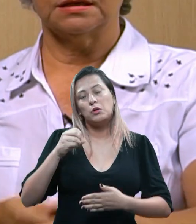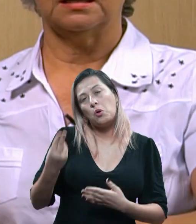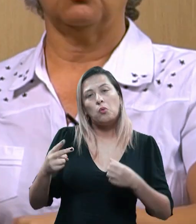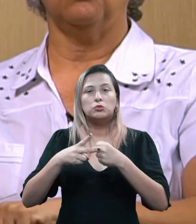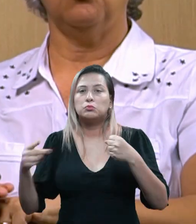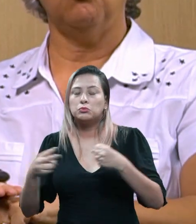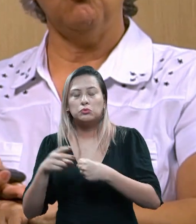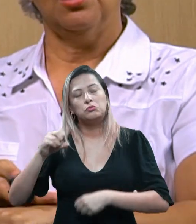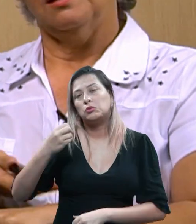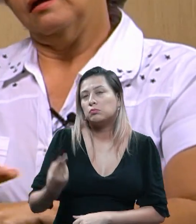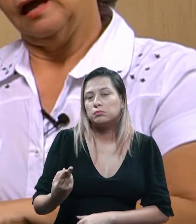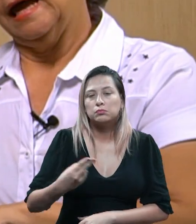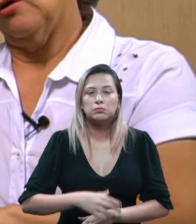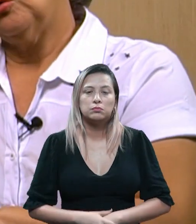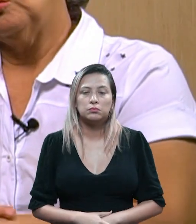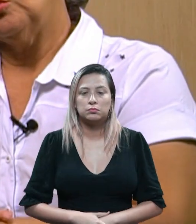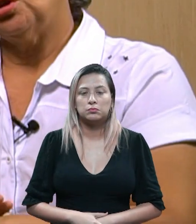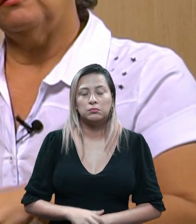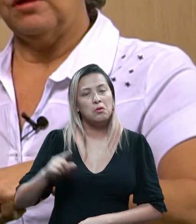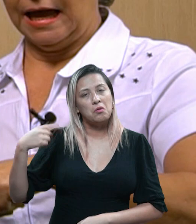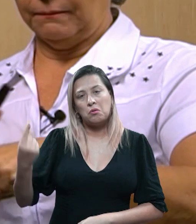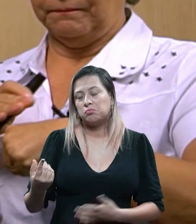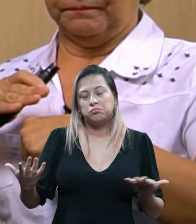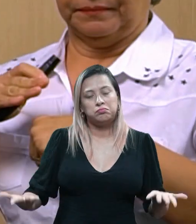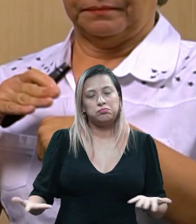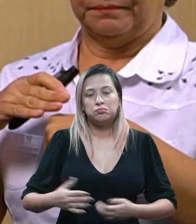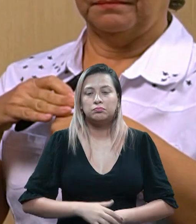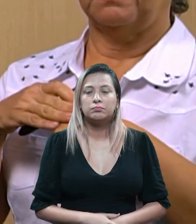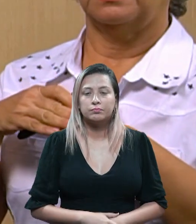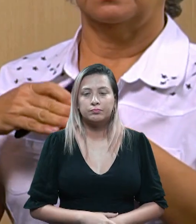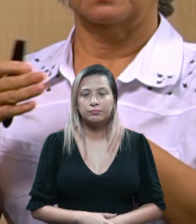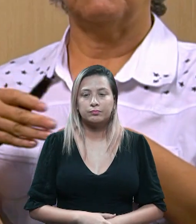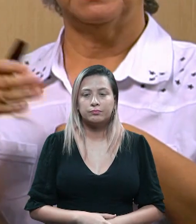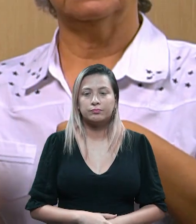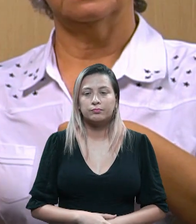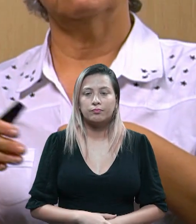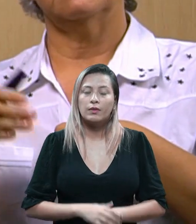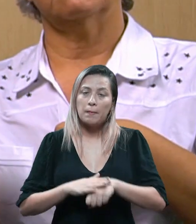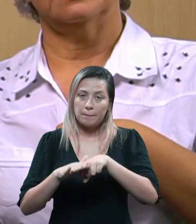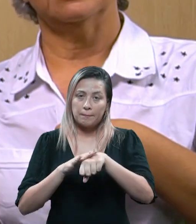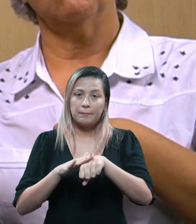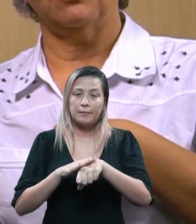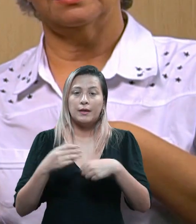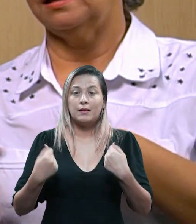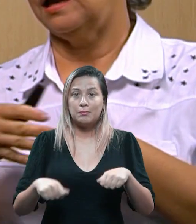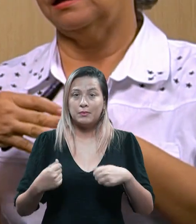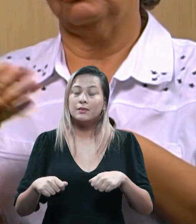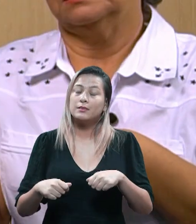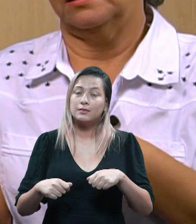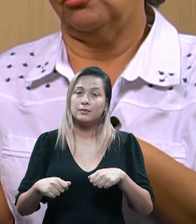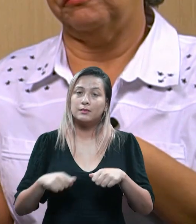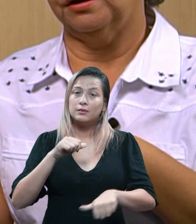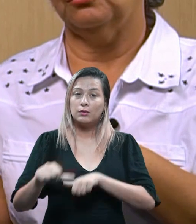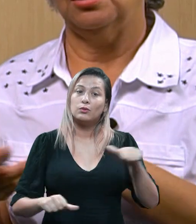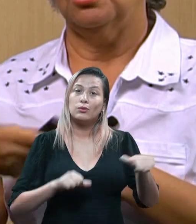substância, ou outro motivo é a pele tem que ser renovada e ela não está